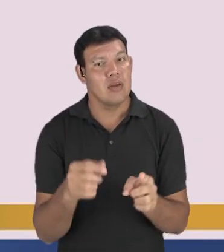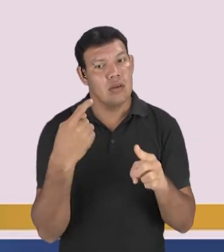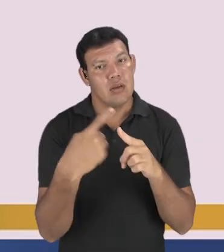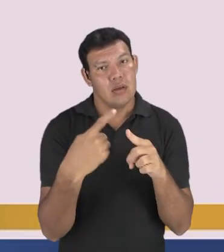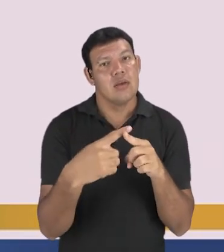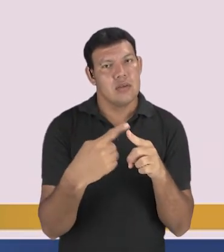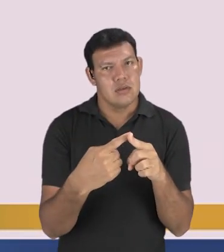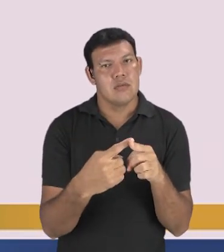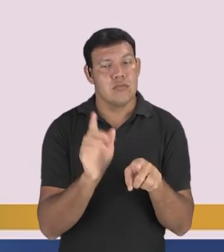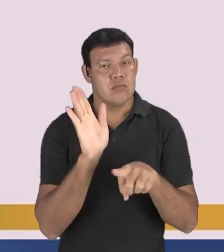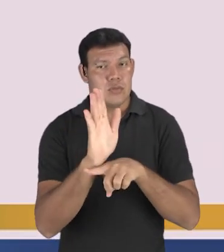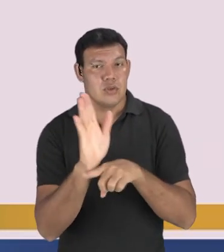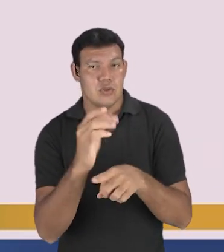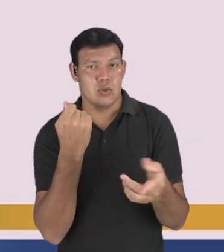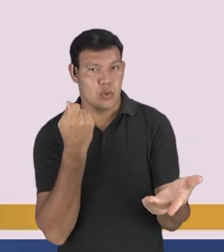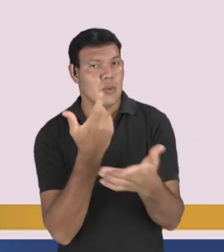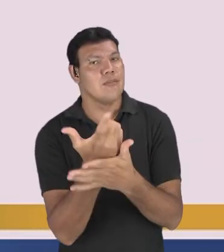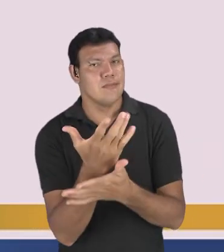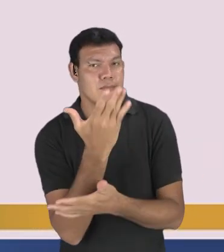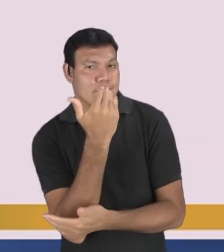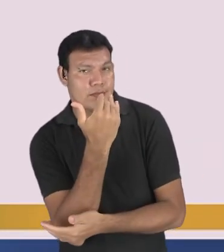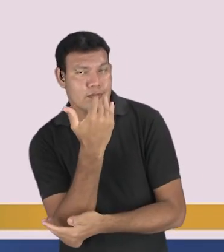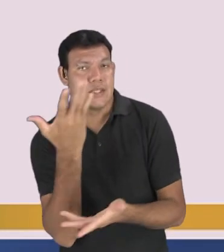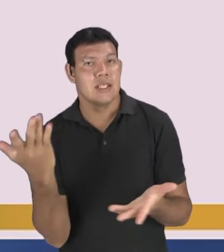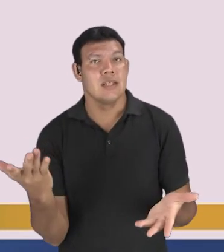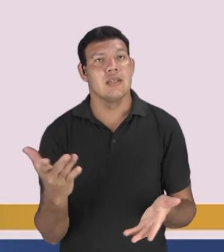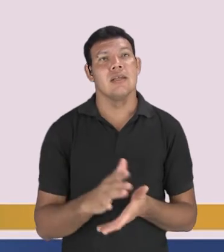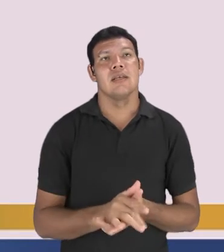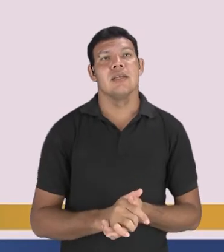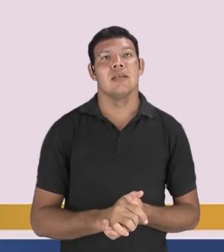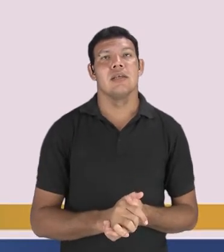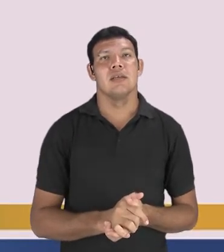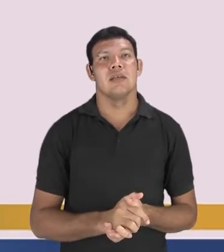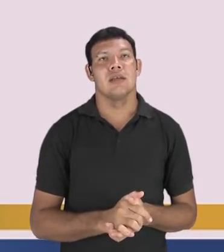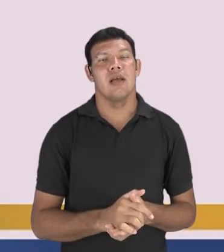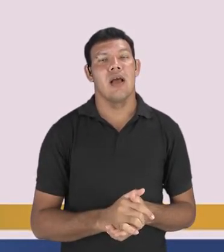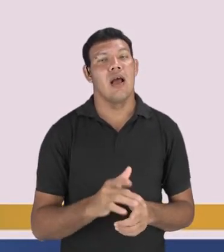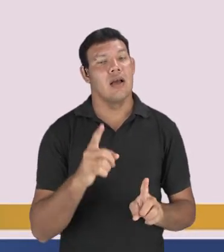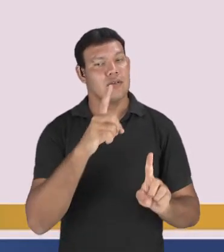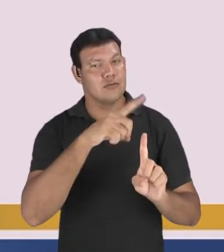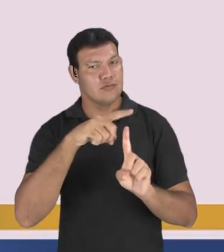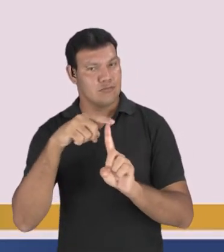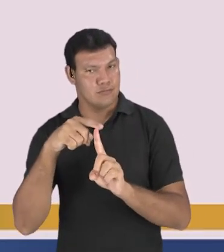Começamos já no final da manhã a pegar o início dos preparativos, né?